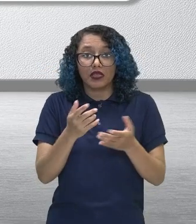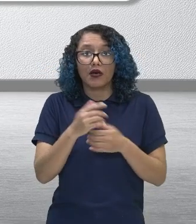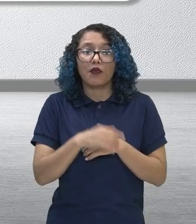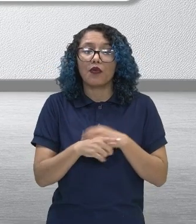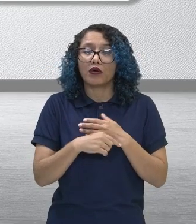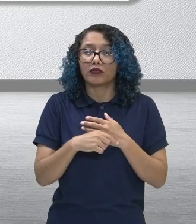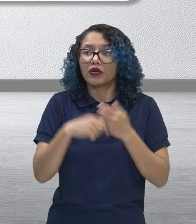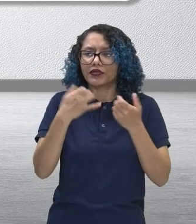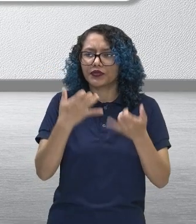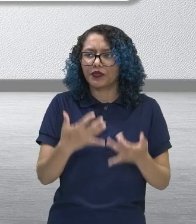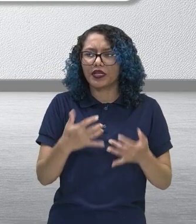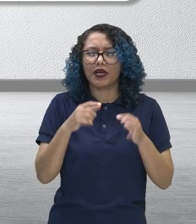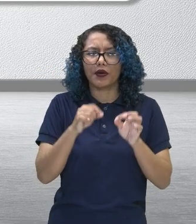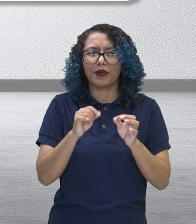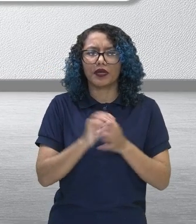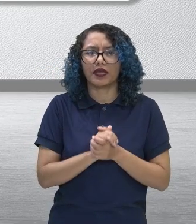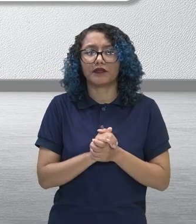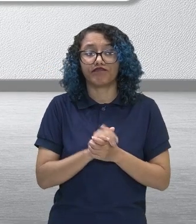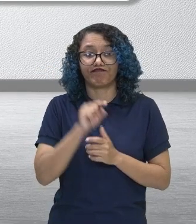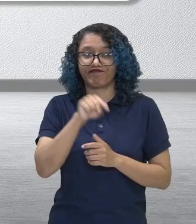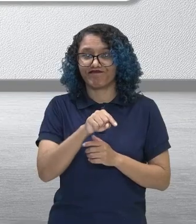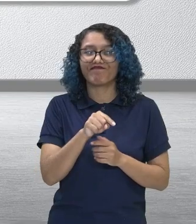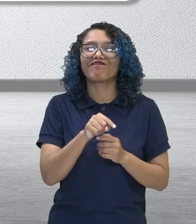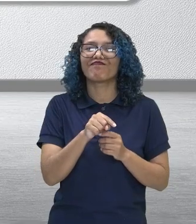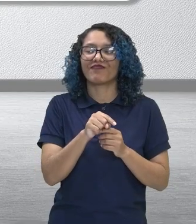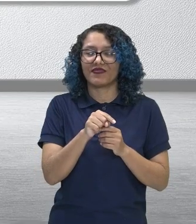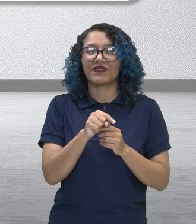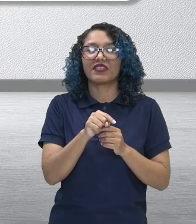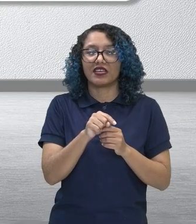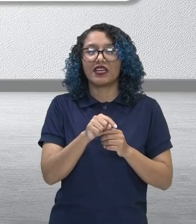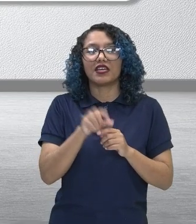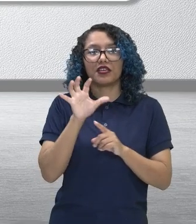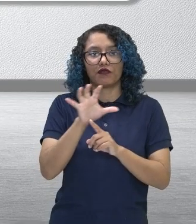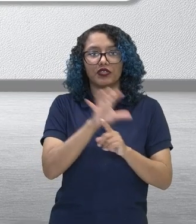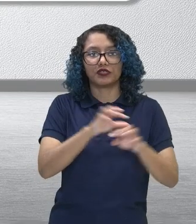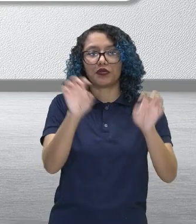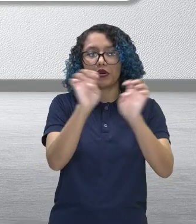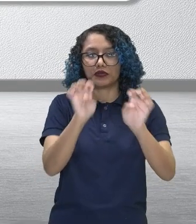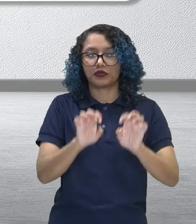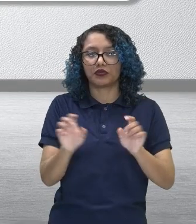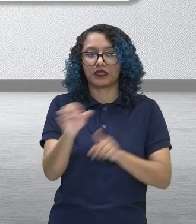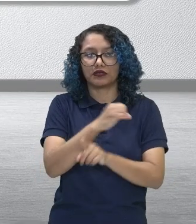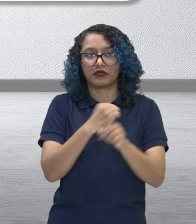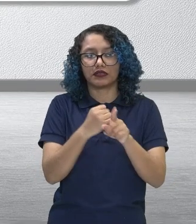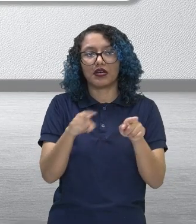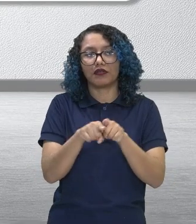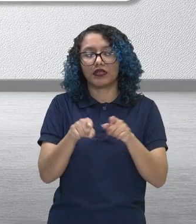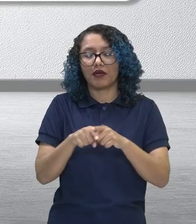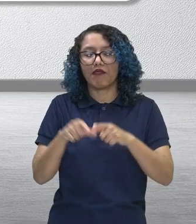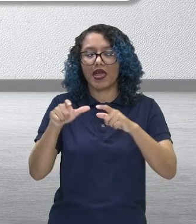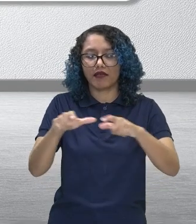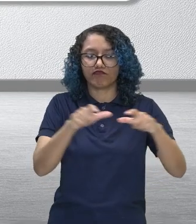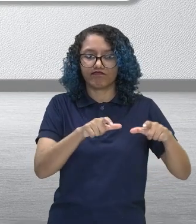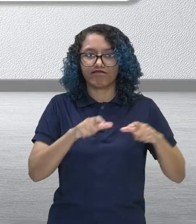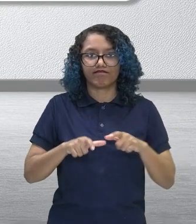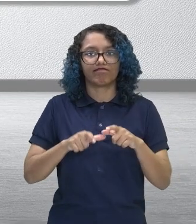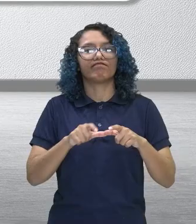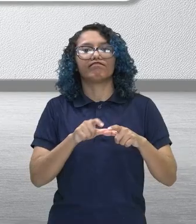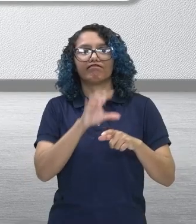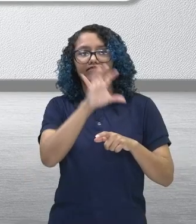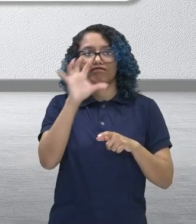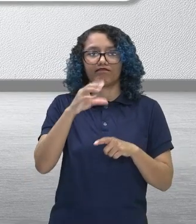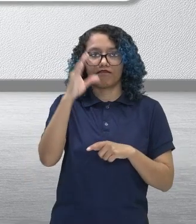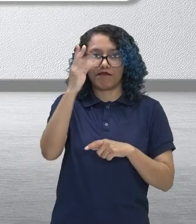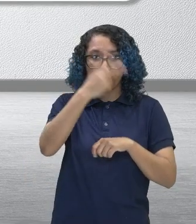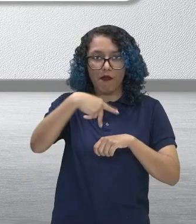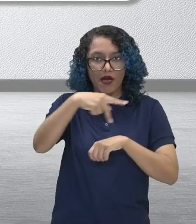lógica moldou toda a estrutura social e territorial do Brasil. Outro ponto é o